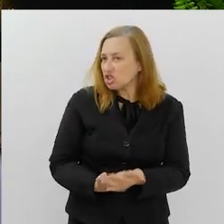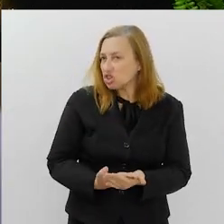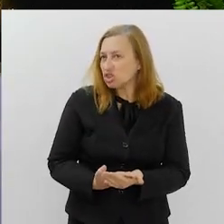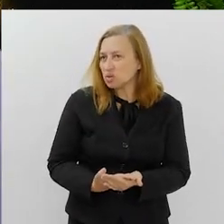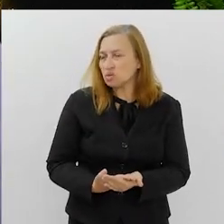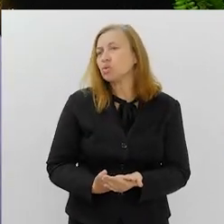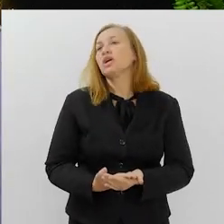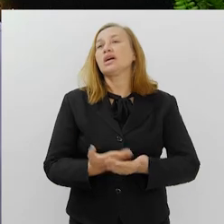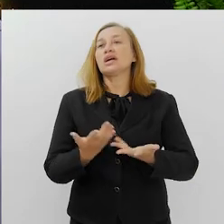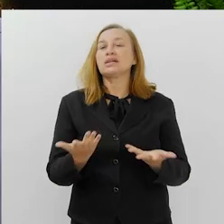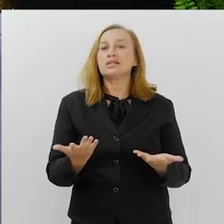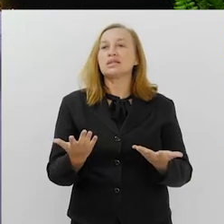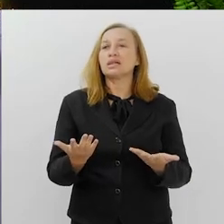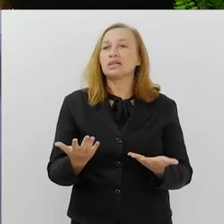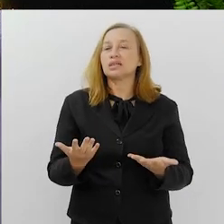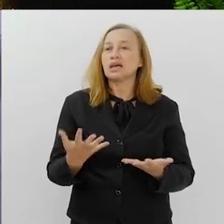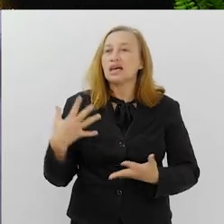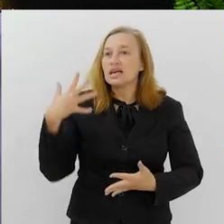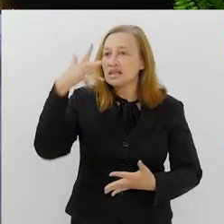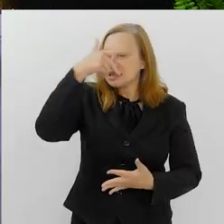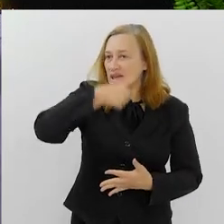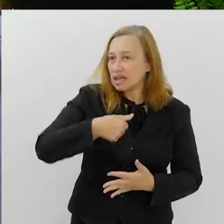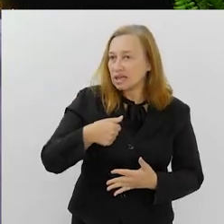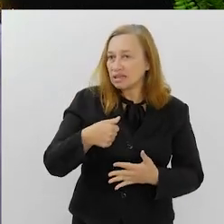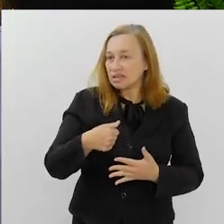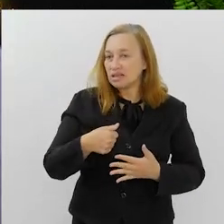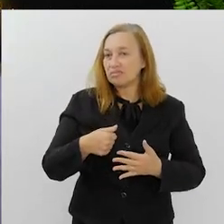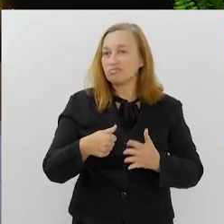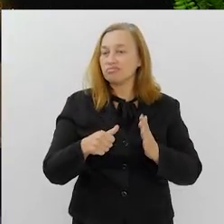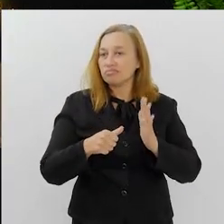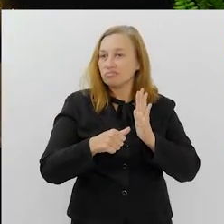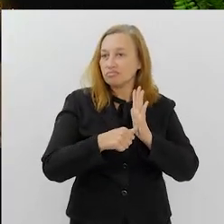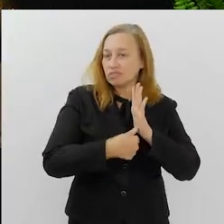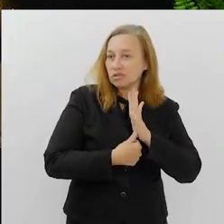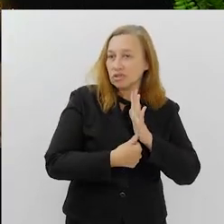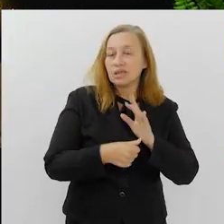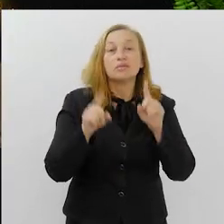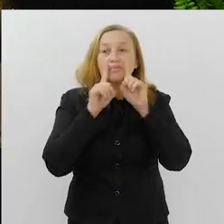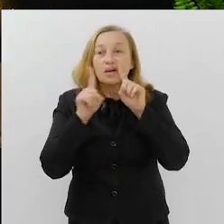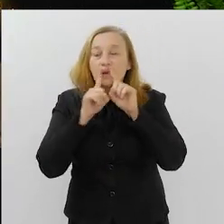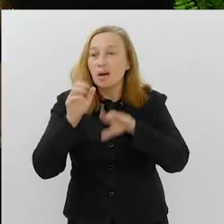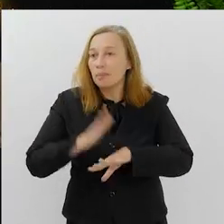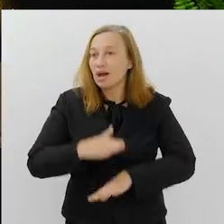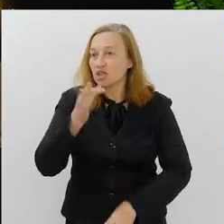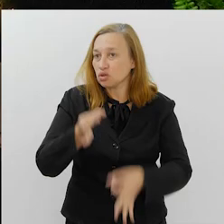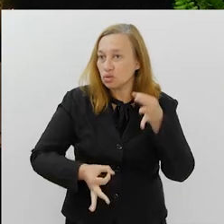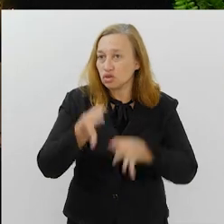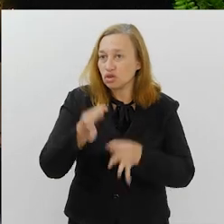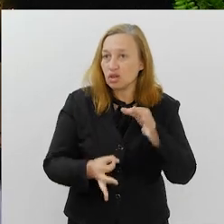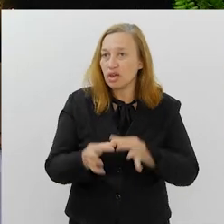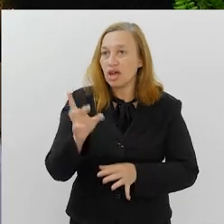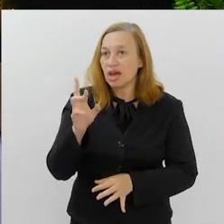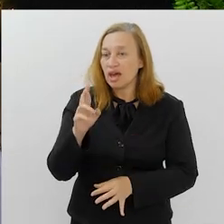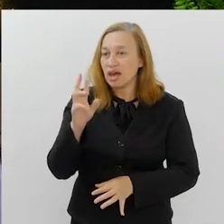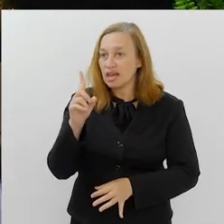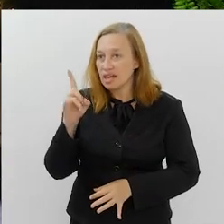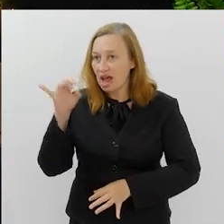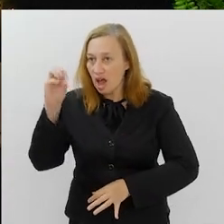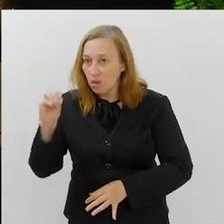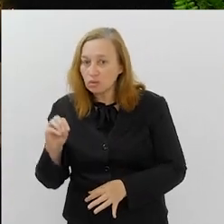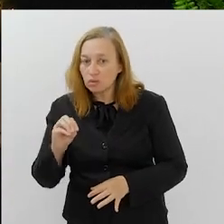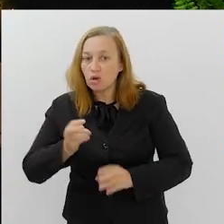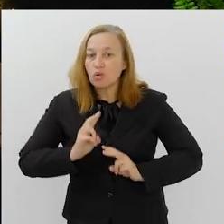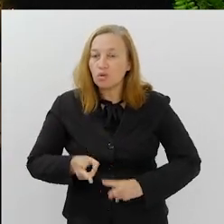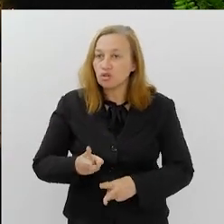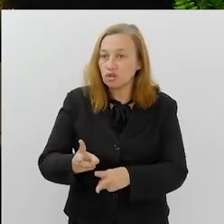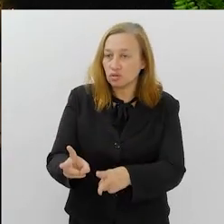que coroando essa campanha, essa bonita campanha do Maricá, eu acredito que nada mais justo do que o Reinaldo continuar no comando, né,